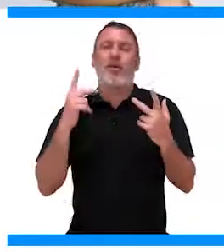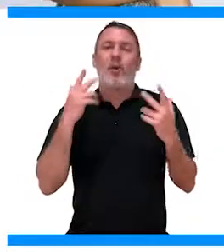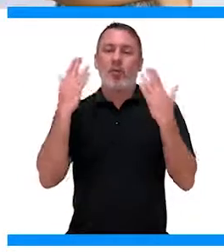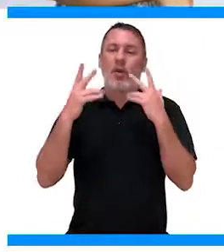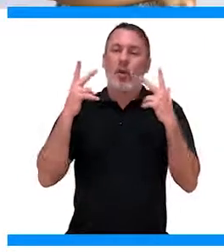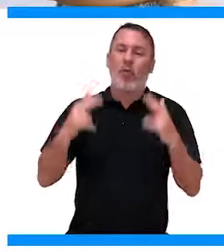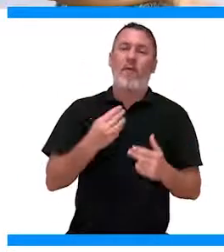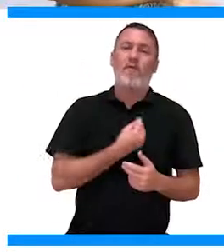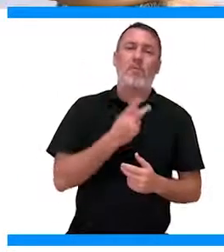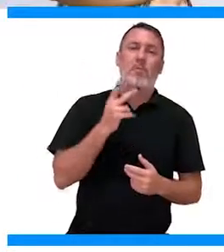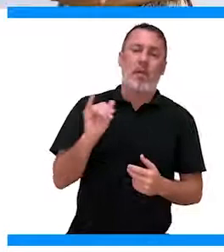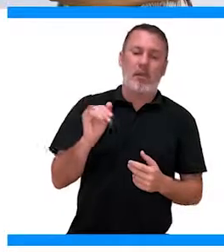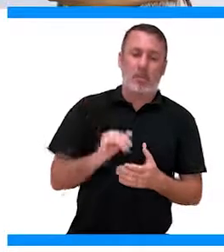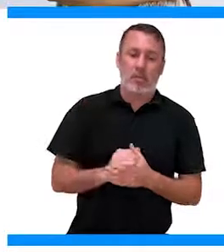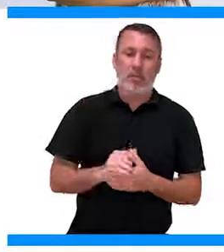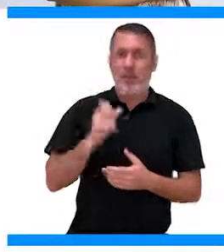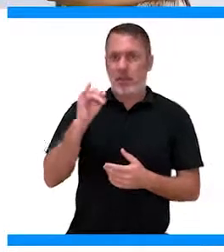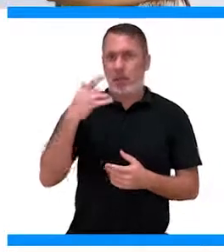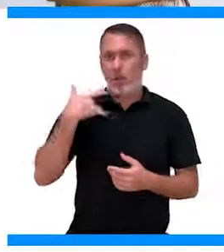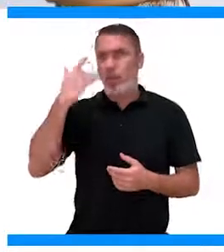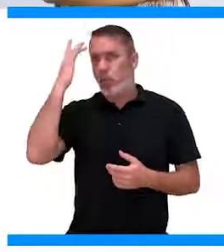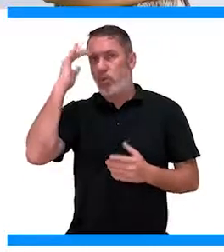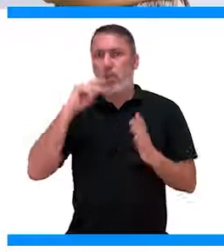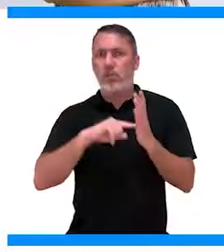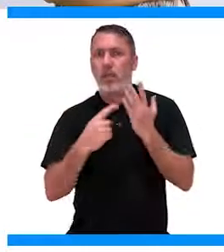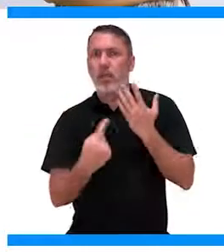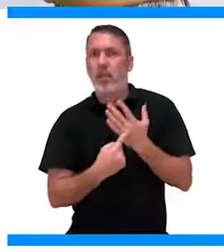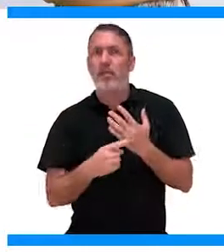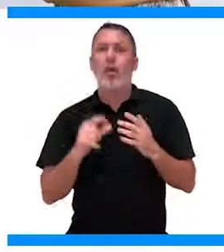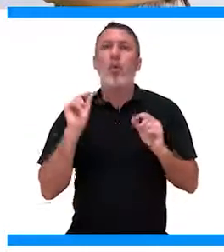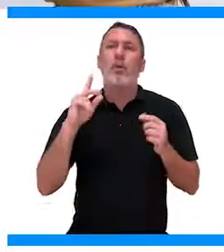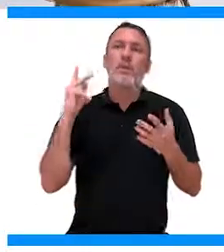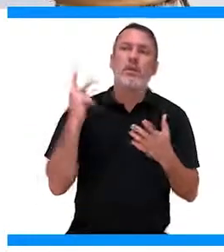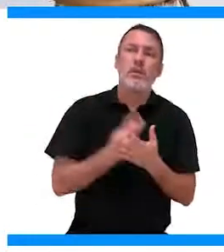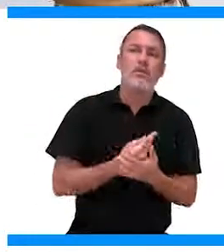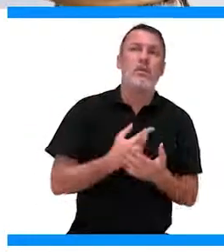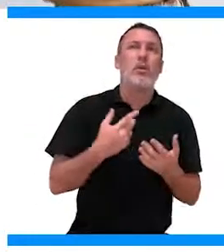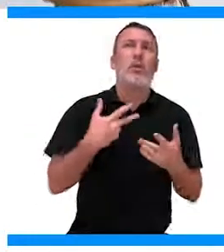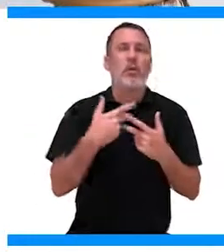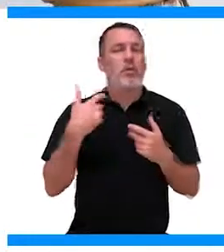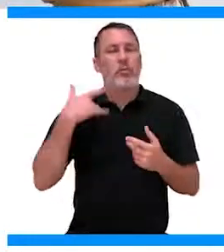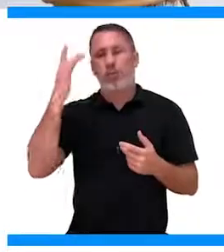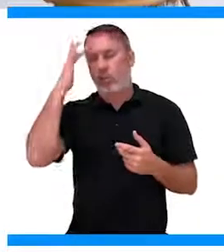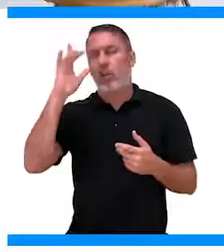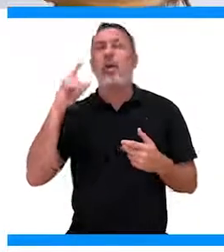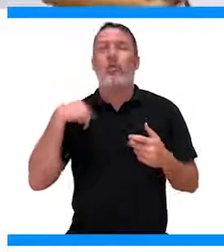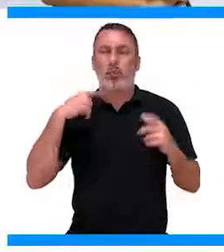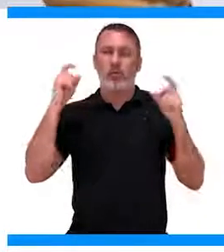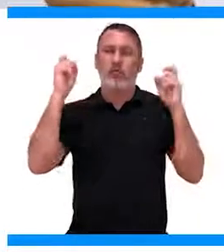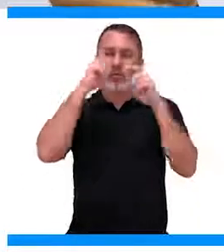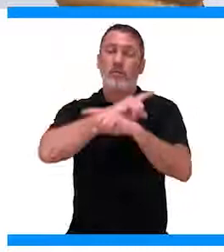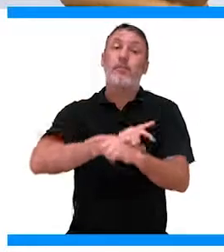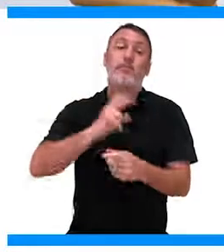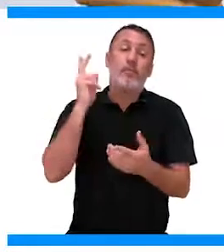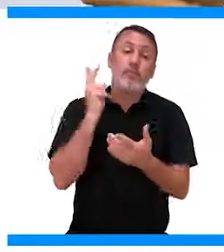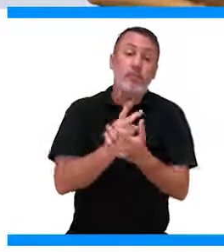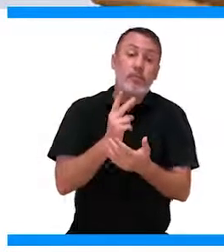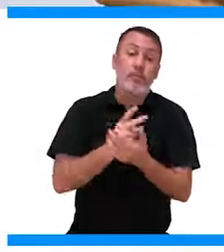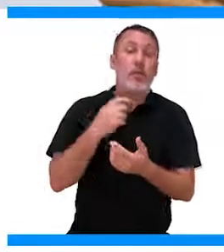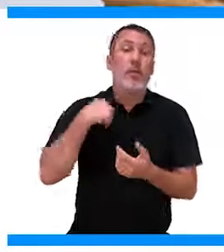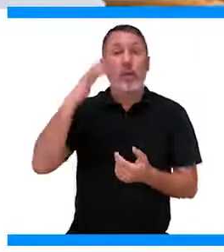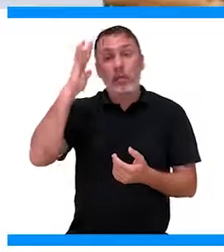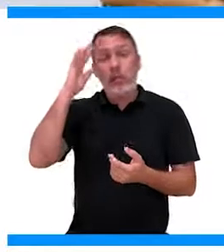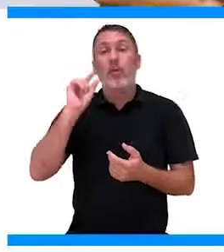a vida do pai. Se eu não sei o que é a metáfora, o conceito, eu fico com dificuldade. É sempre bom